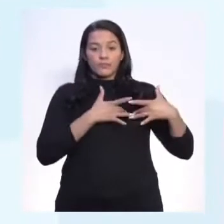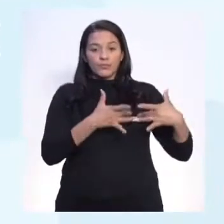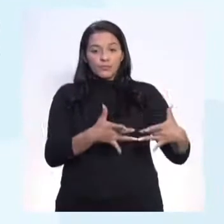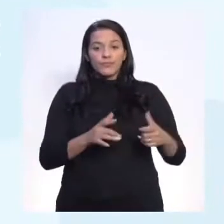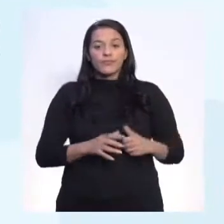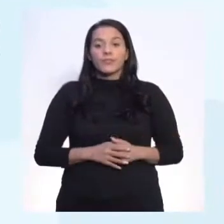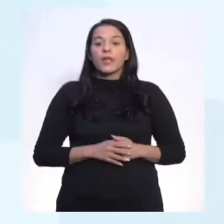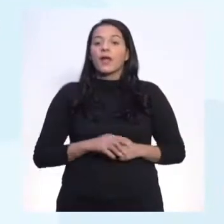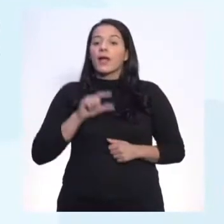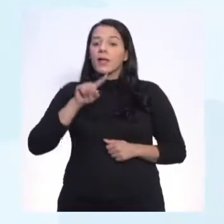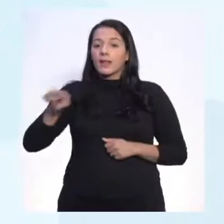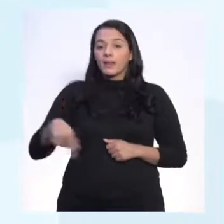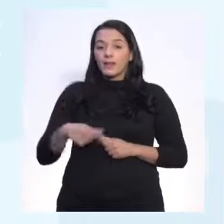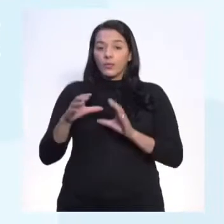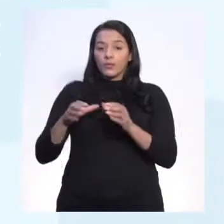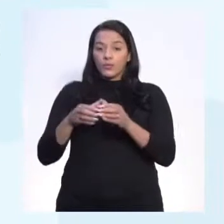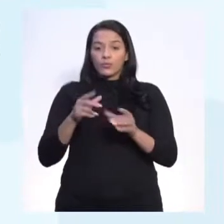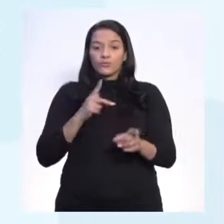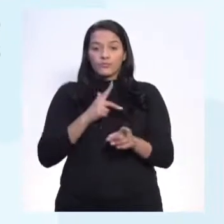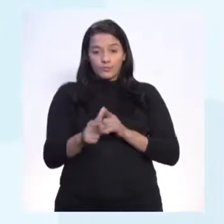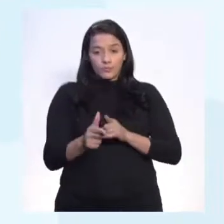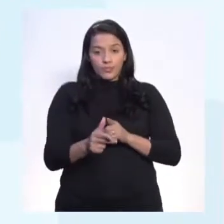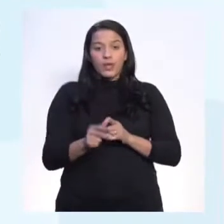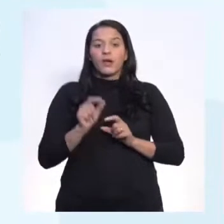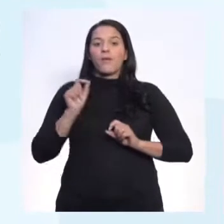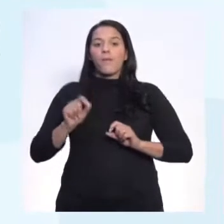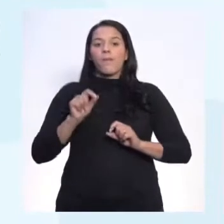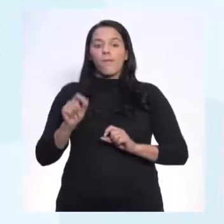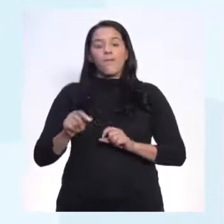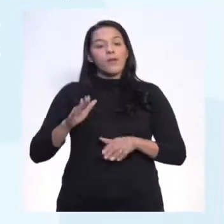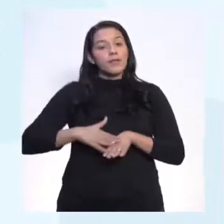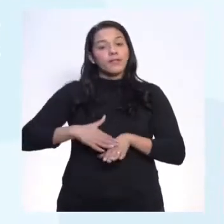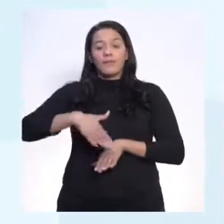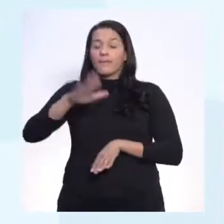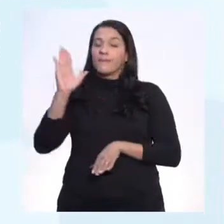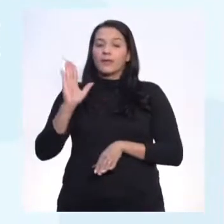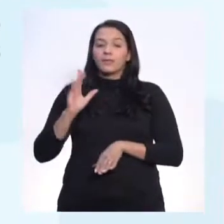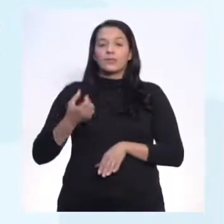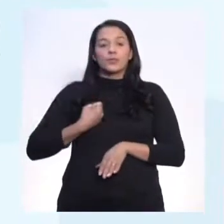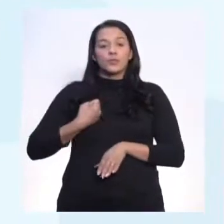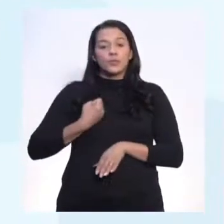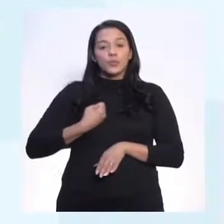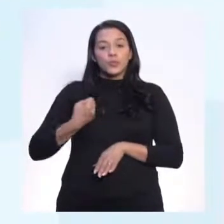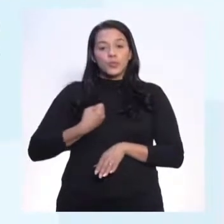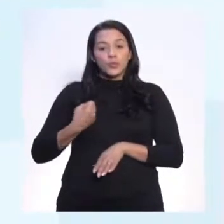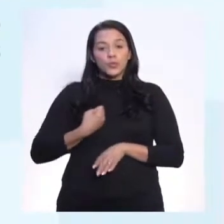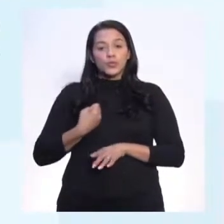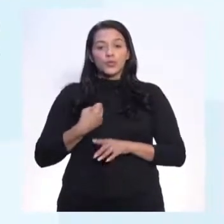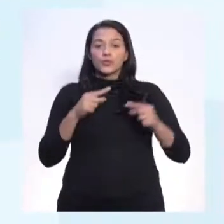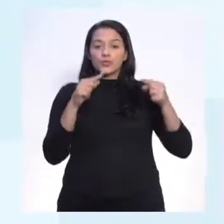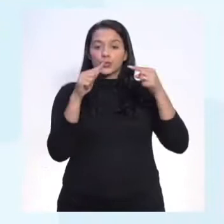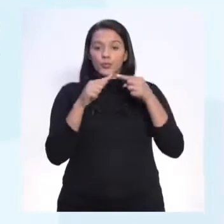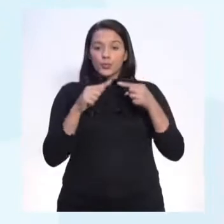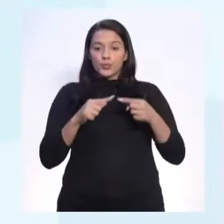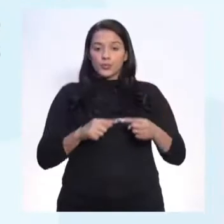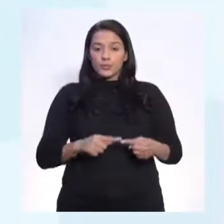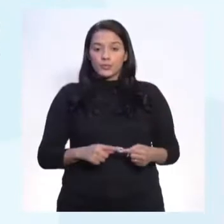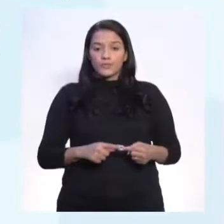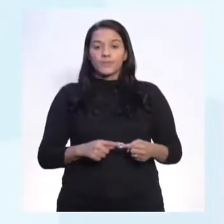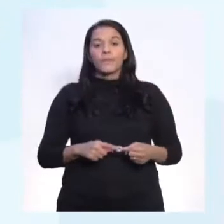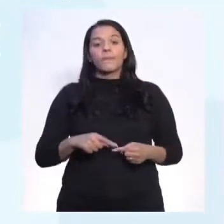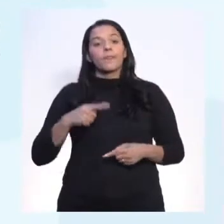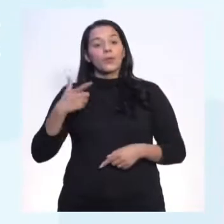a gincana a equipe que conseguir fazer o maior número de combinações com